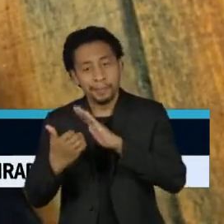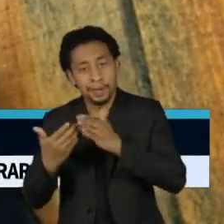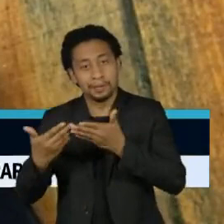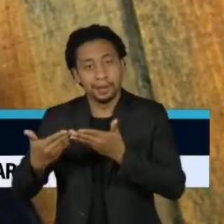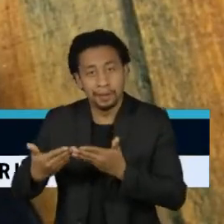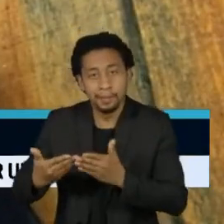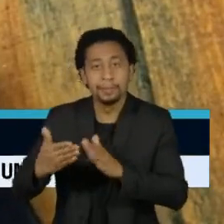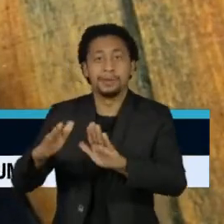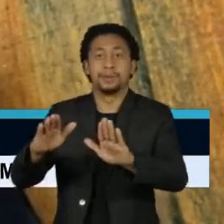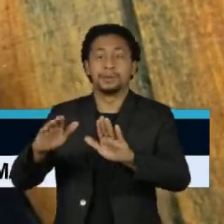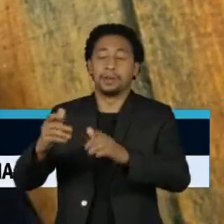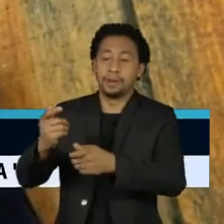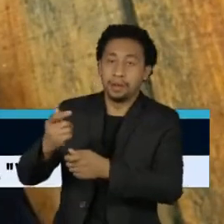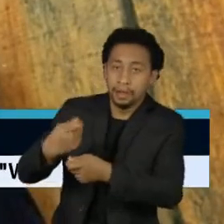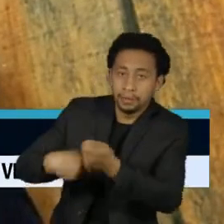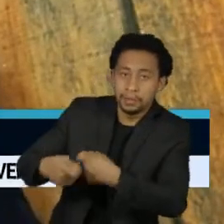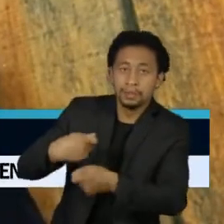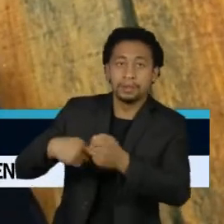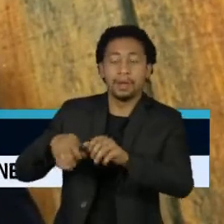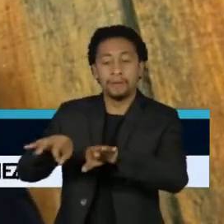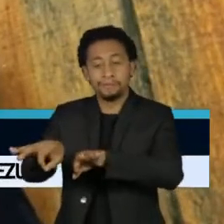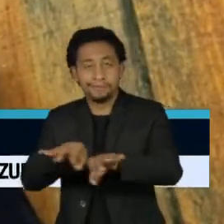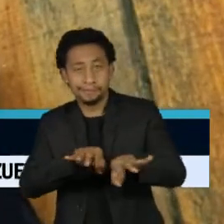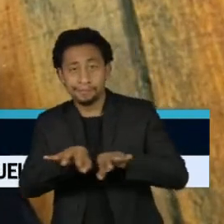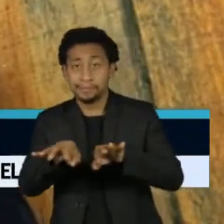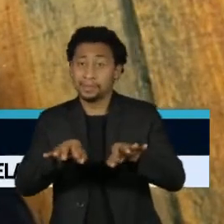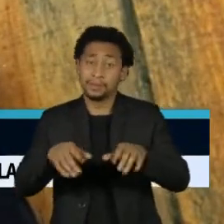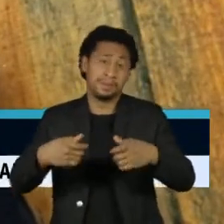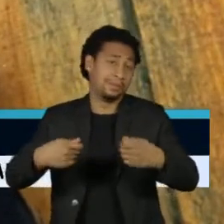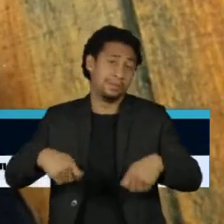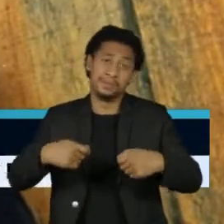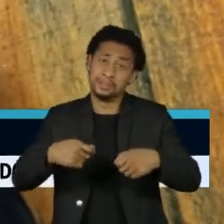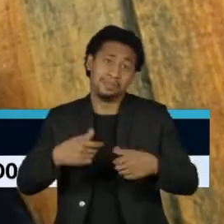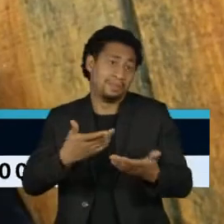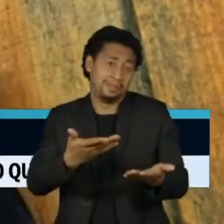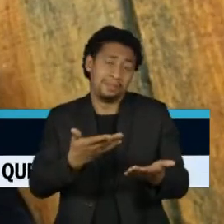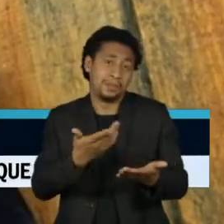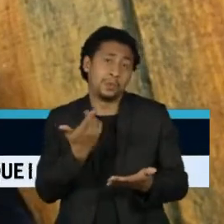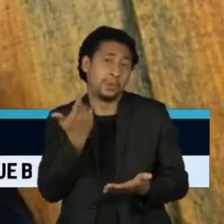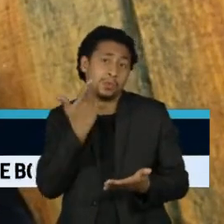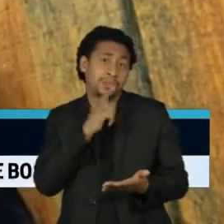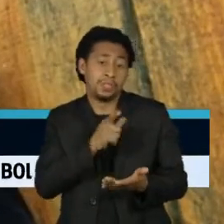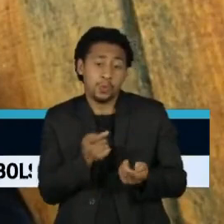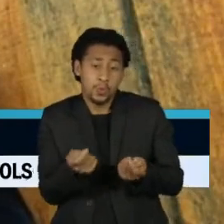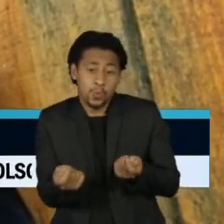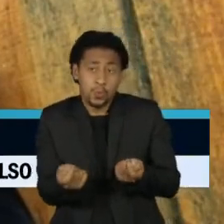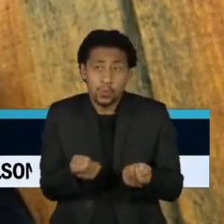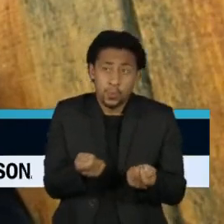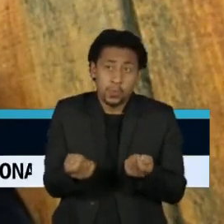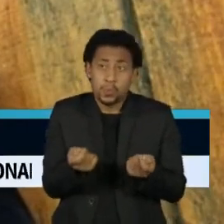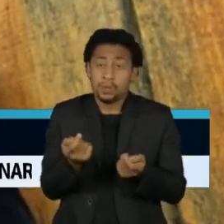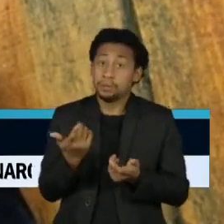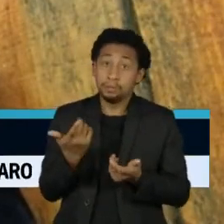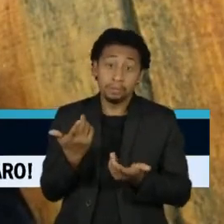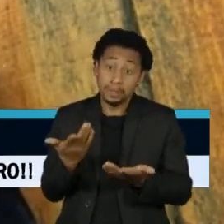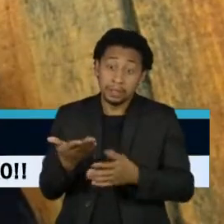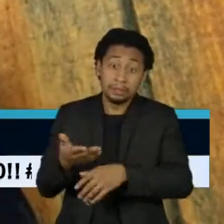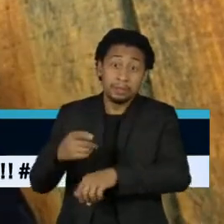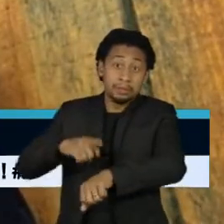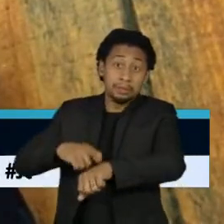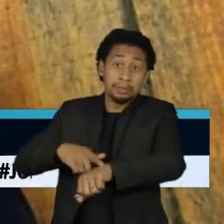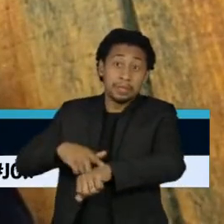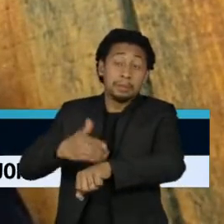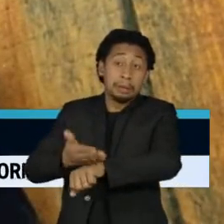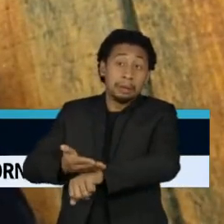fazer a administração da empresa, você tem que procurar recursos para economizar esse tempo que a gente não tem, né,